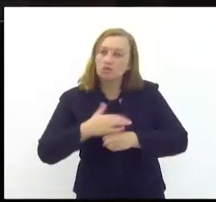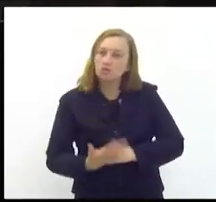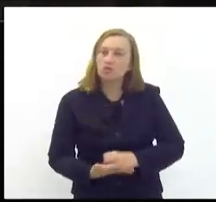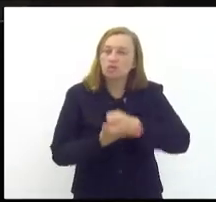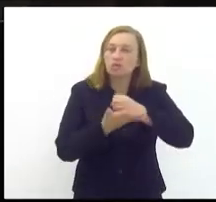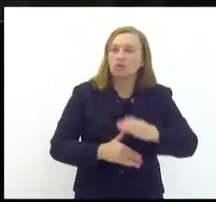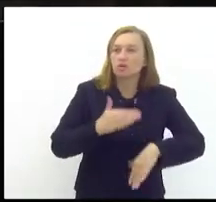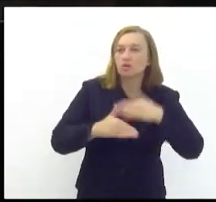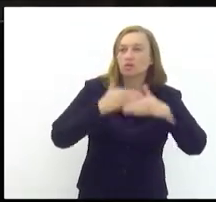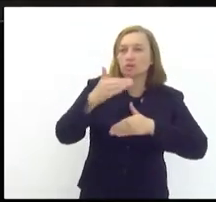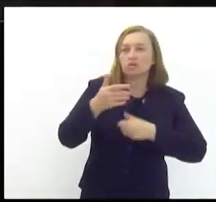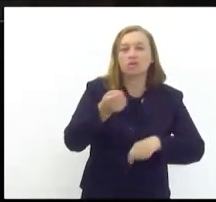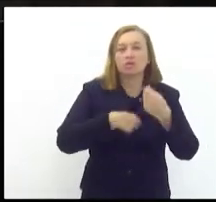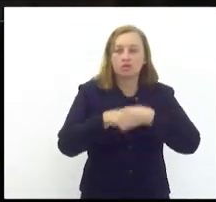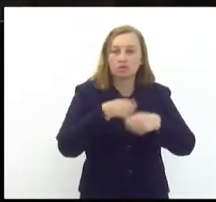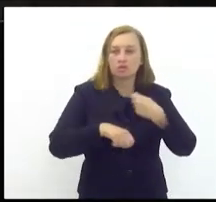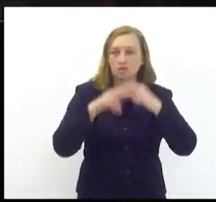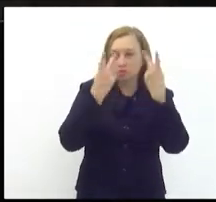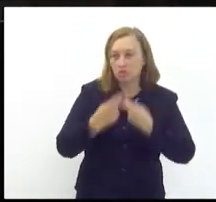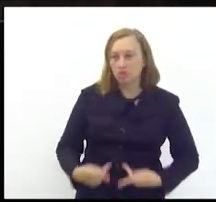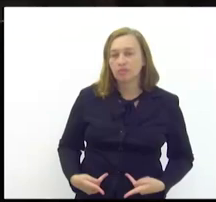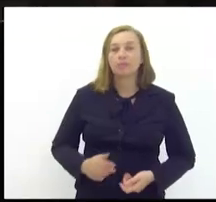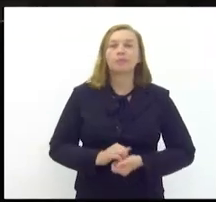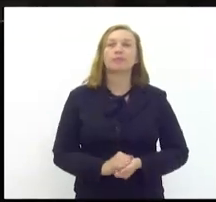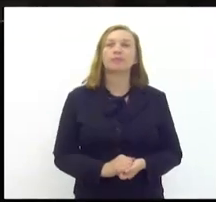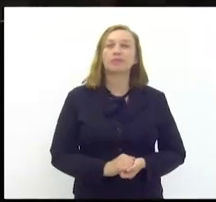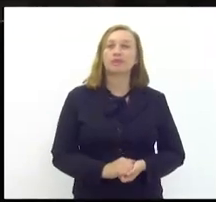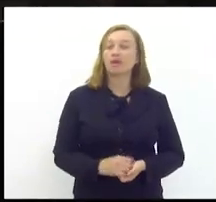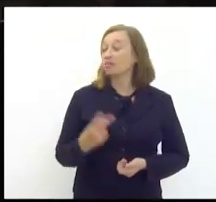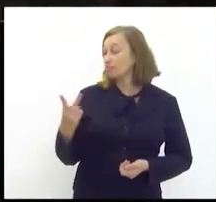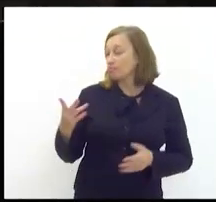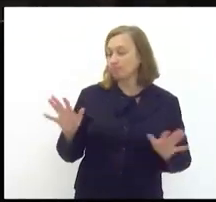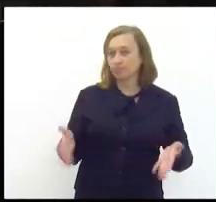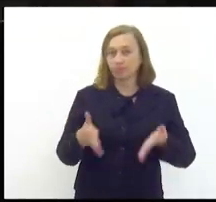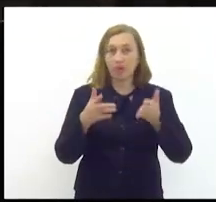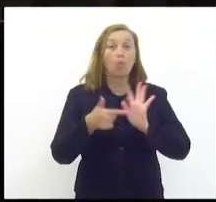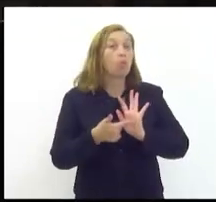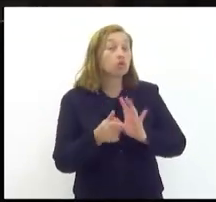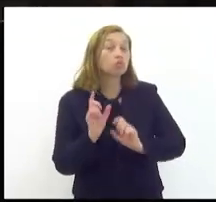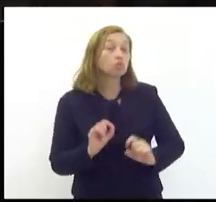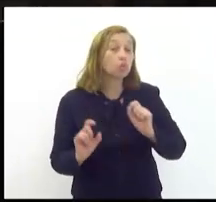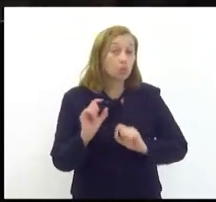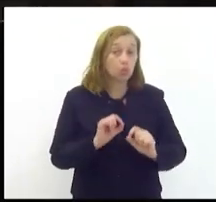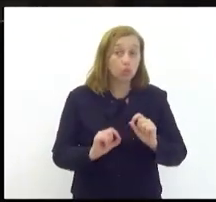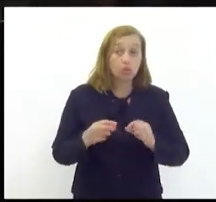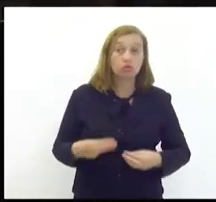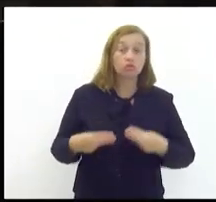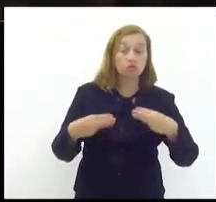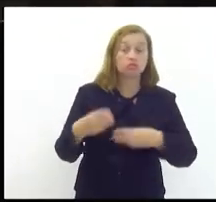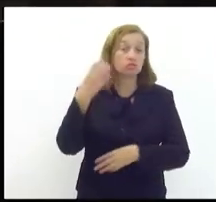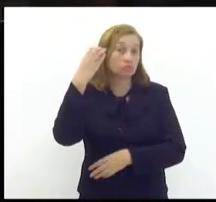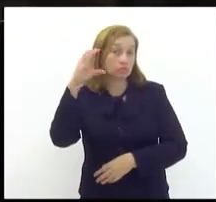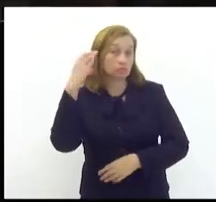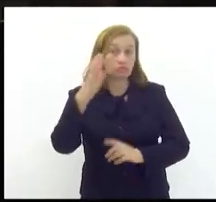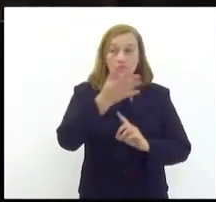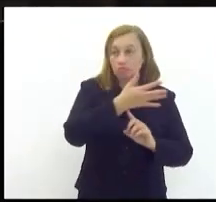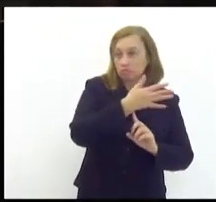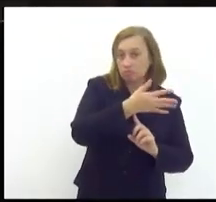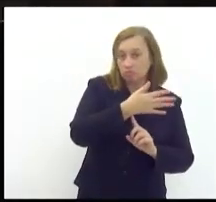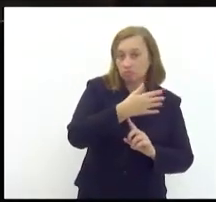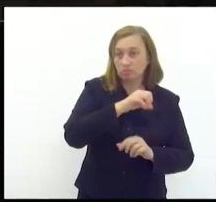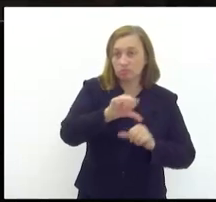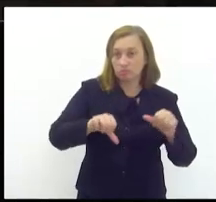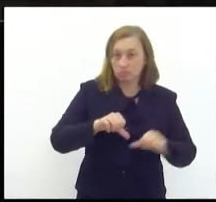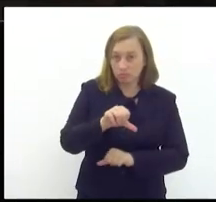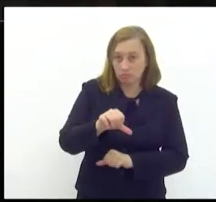para o desenvolvimento econômico e humano essas duas iniciativas demonstram que o ministério da Ciência Tecnologia inovação